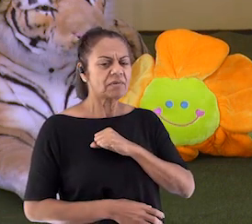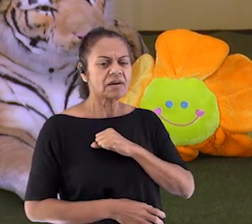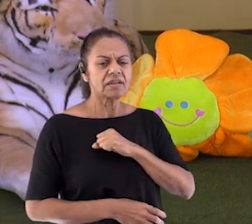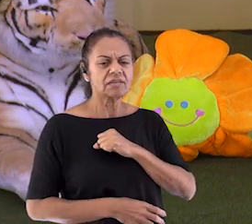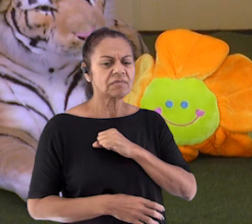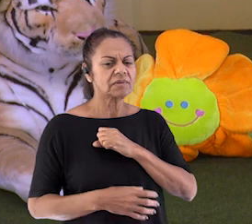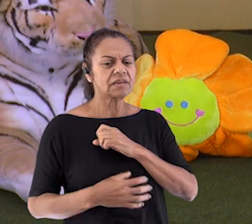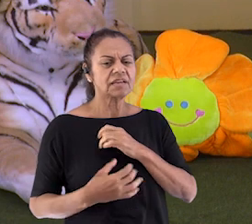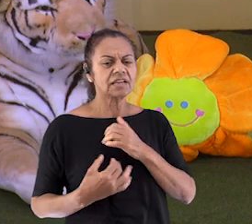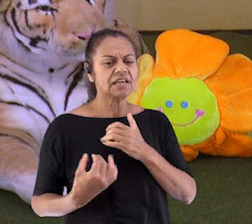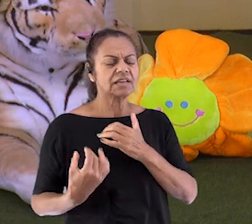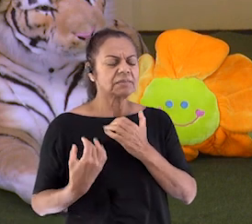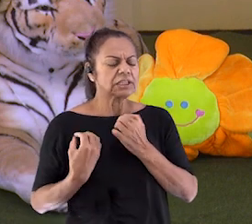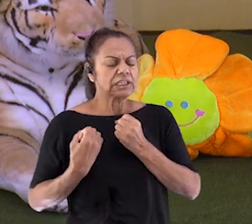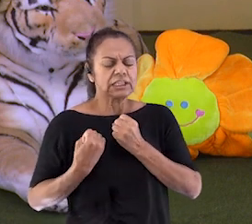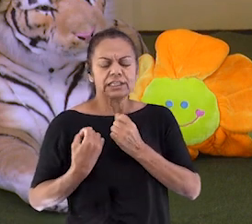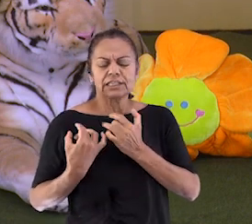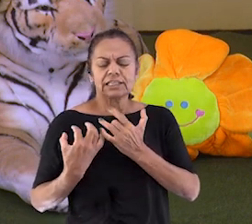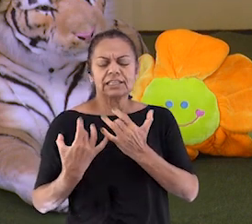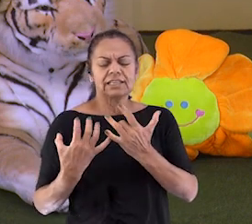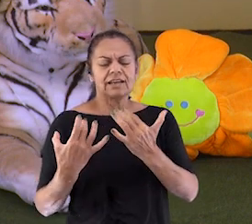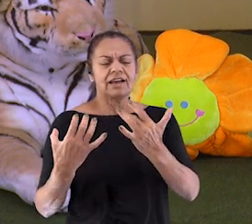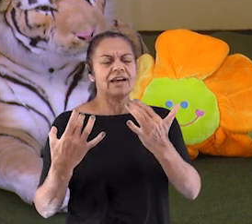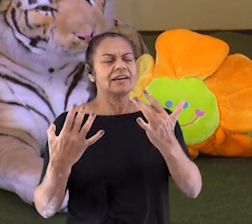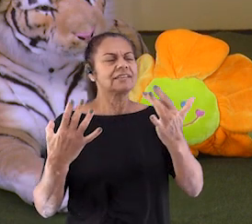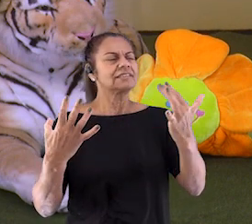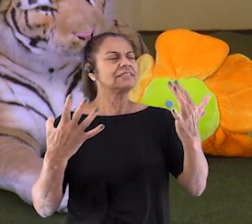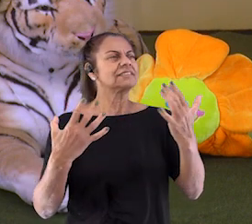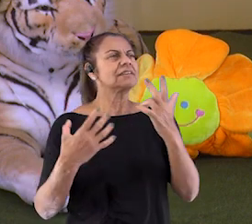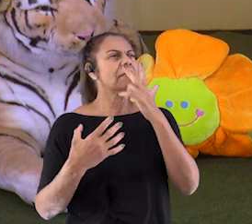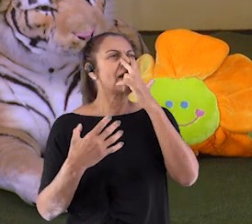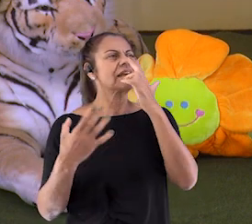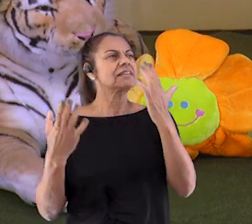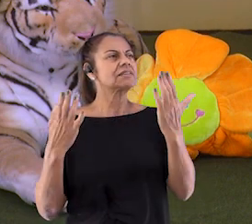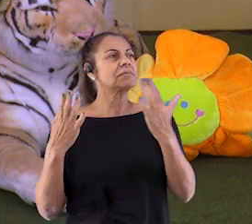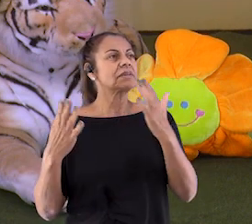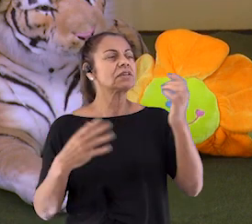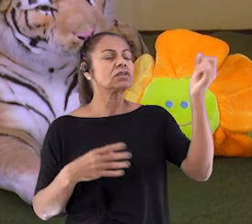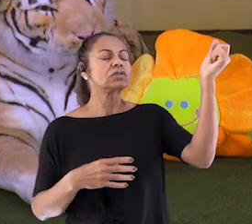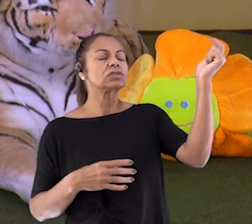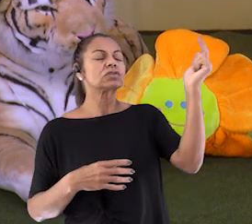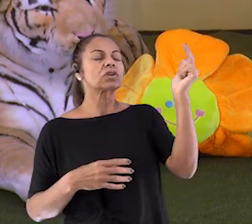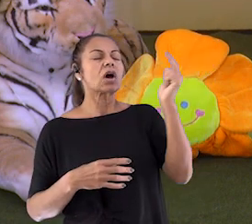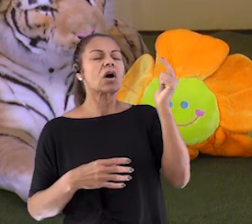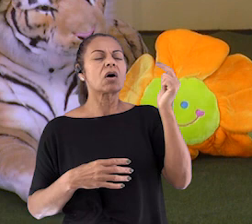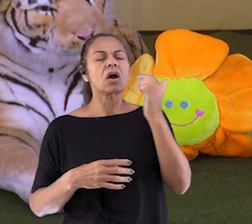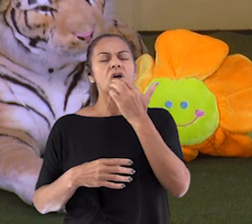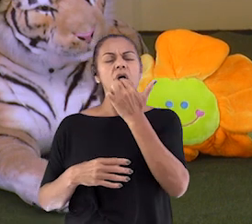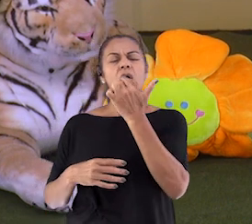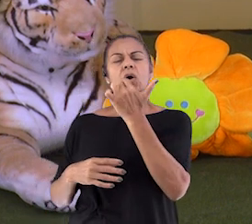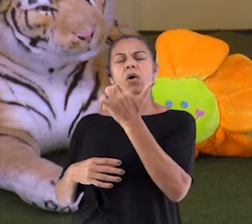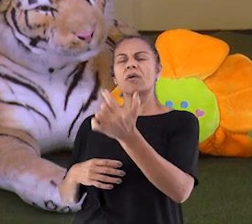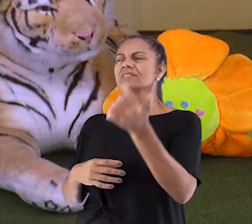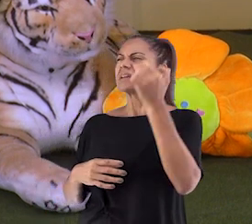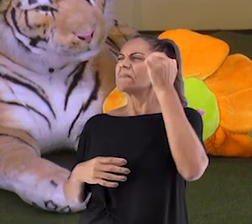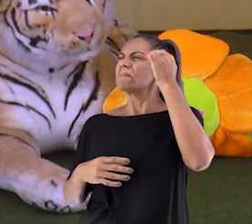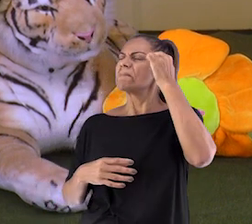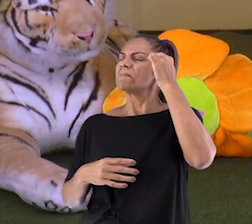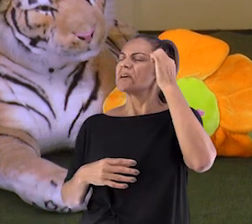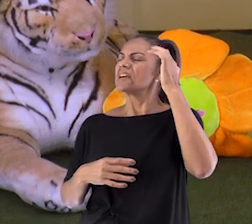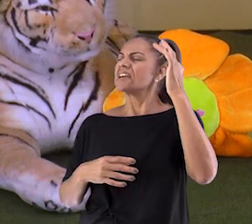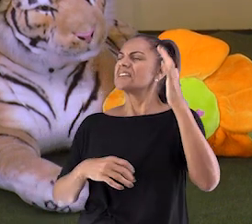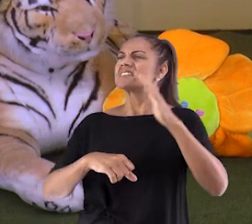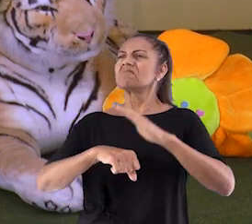noite. É tão brilhante como o sol. Pensa numa cor e lá está o